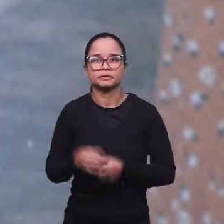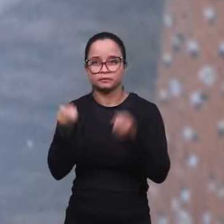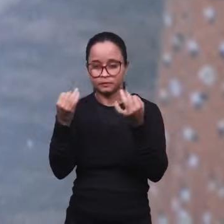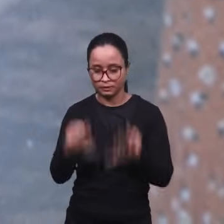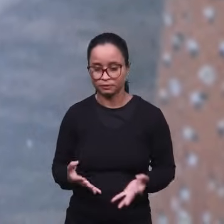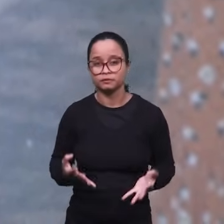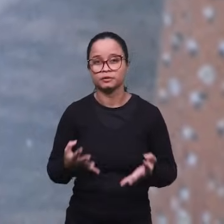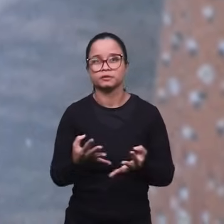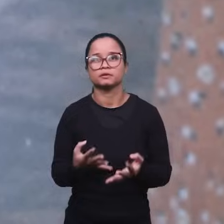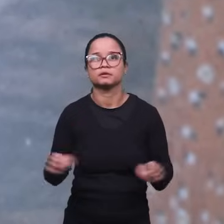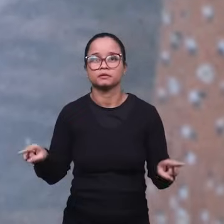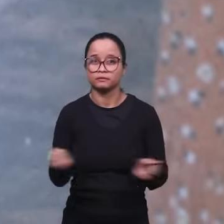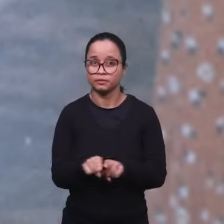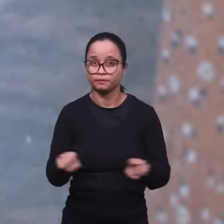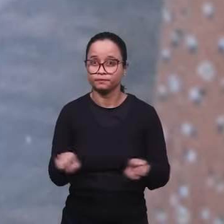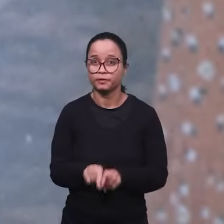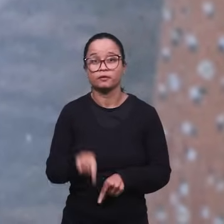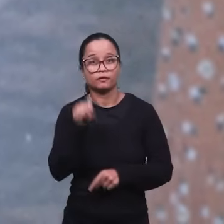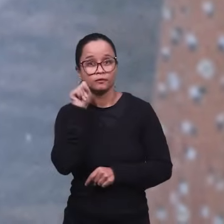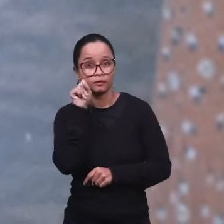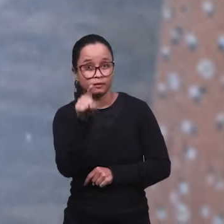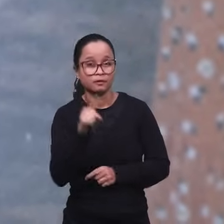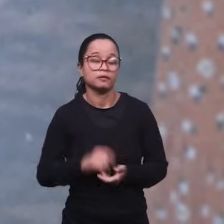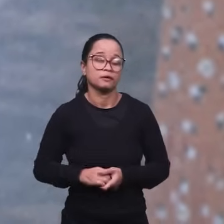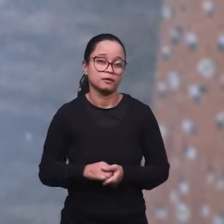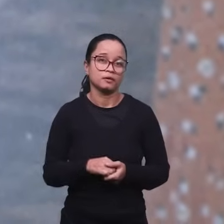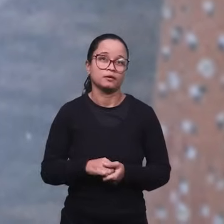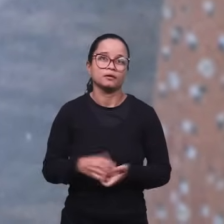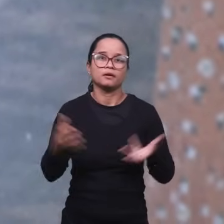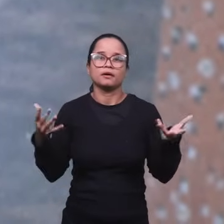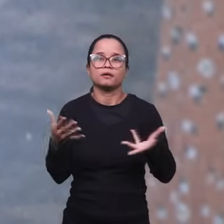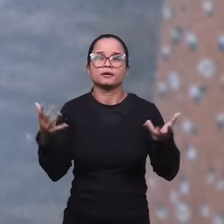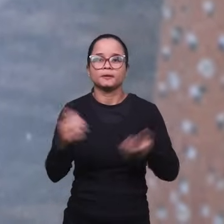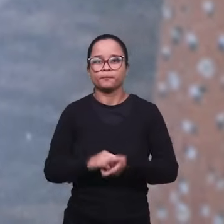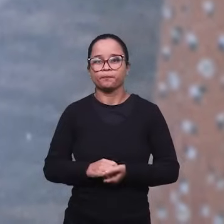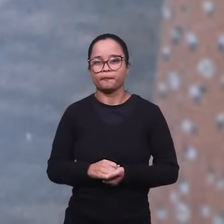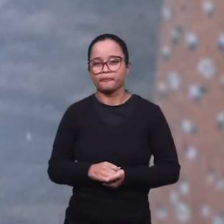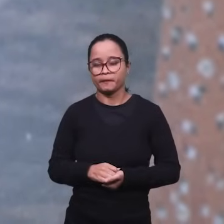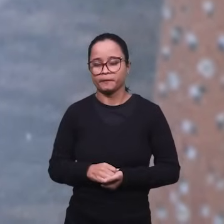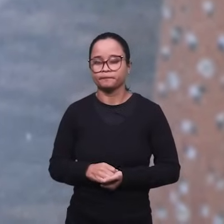falar, inclusive você projetar